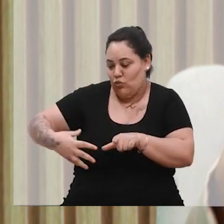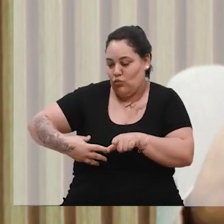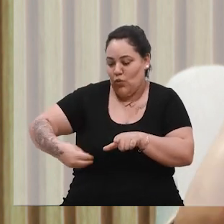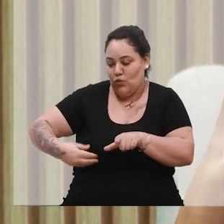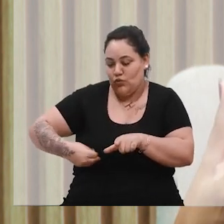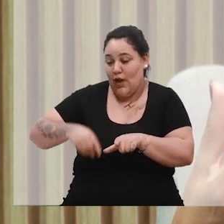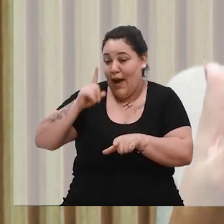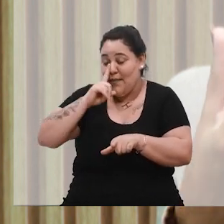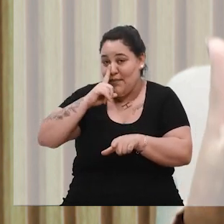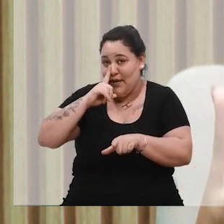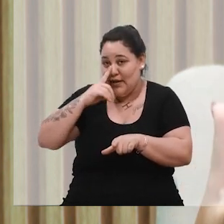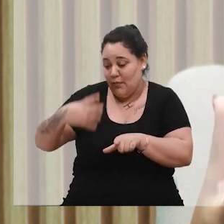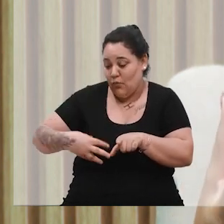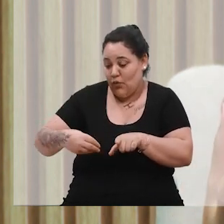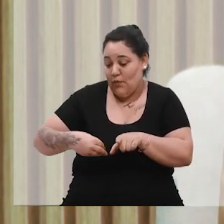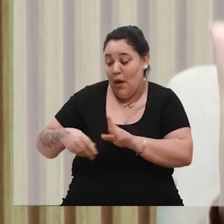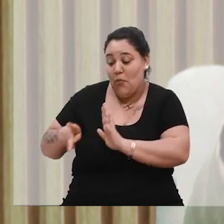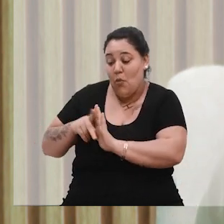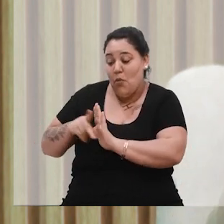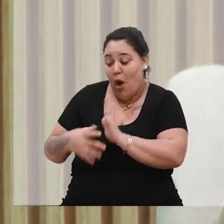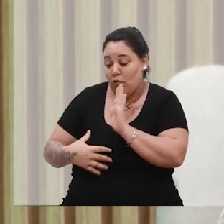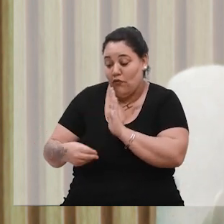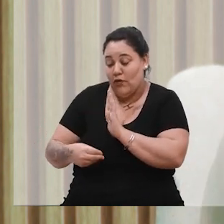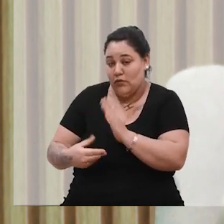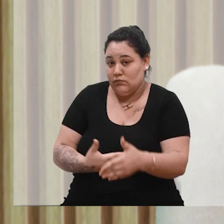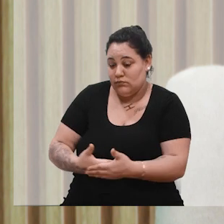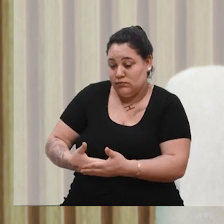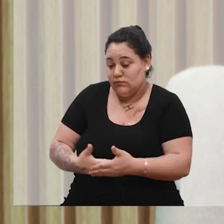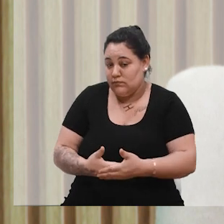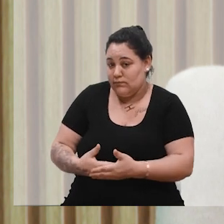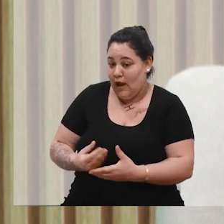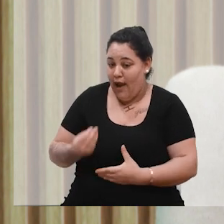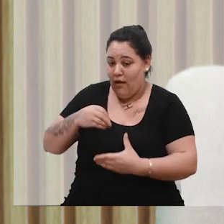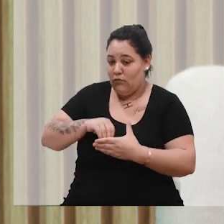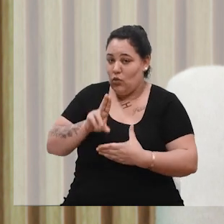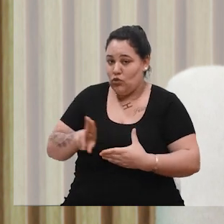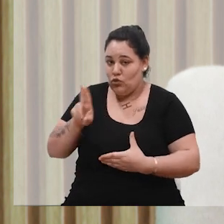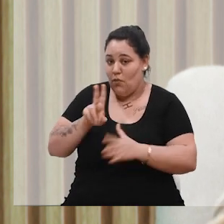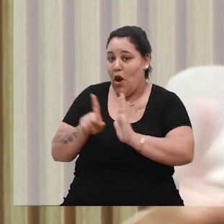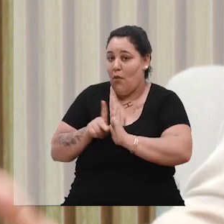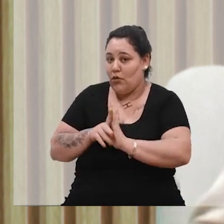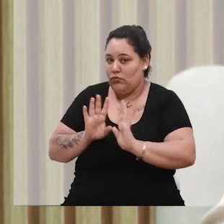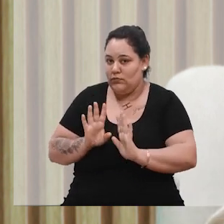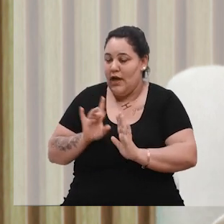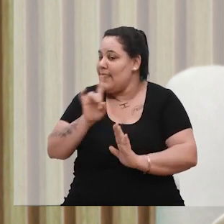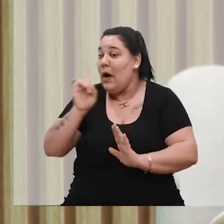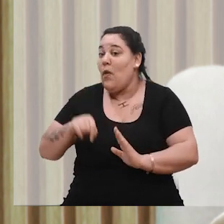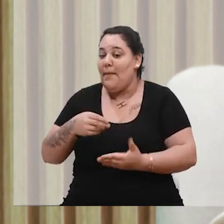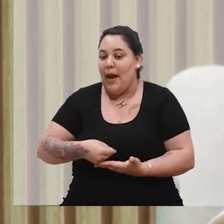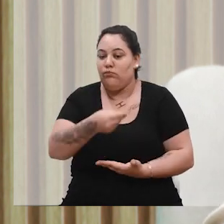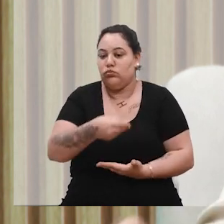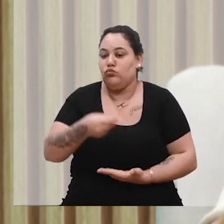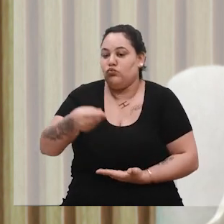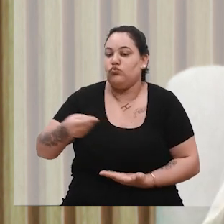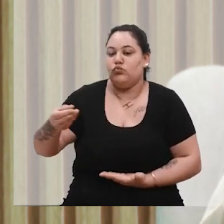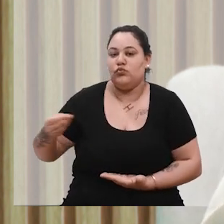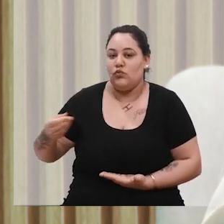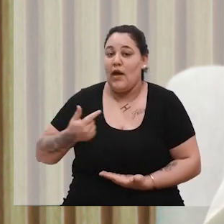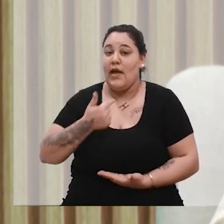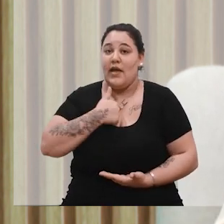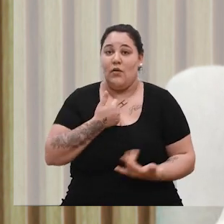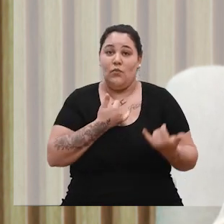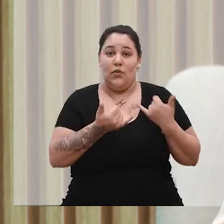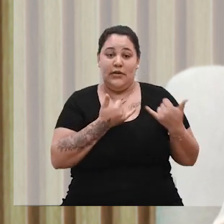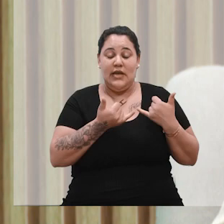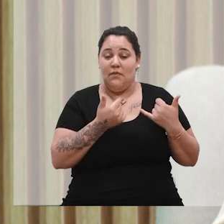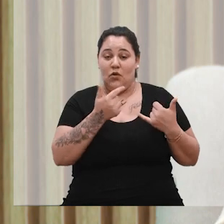retirar, mas é para o seu bebê, é interno, né, e a gente não não quero que seja só o interno. Eu, por exemplo,